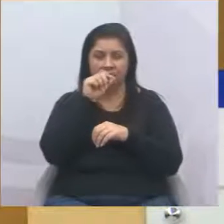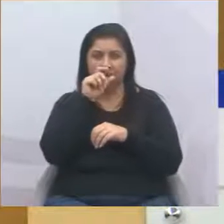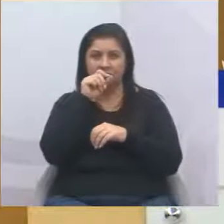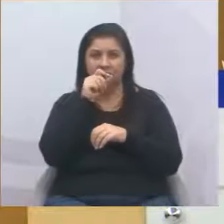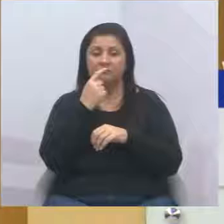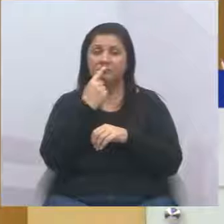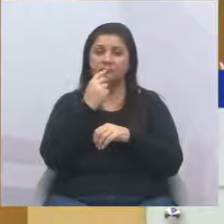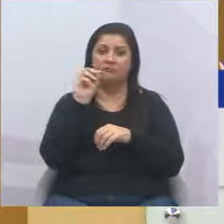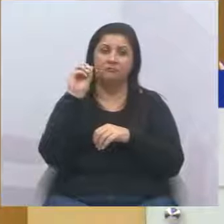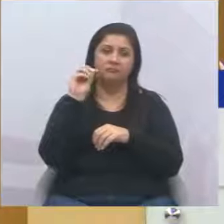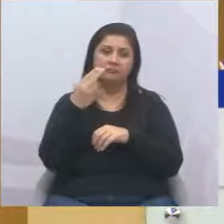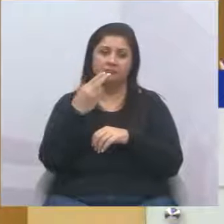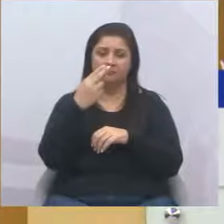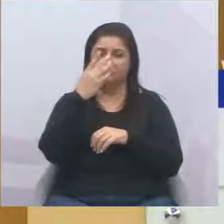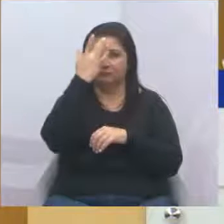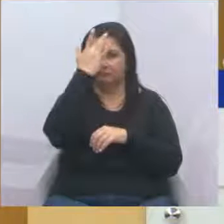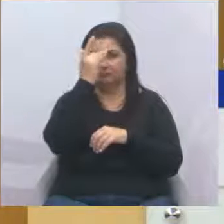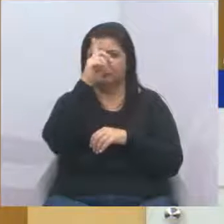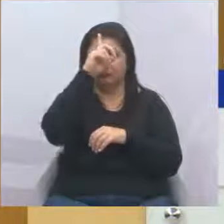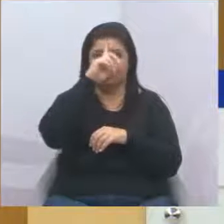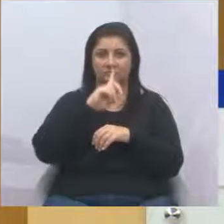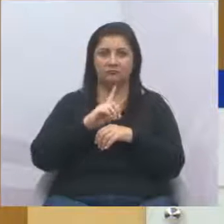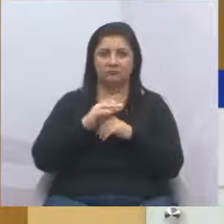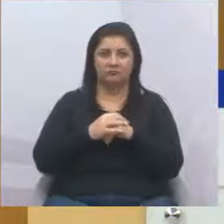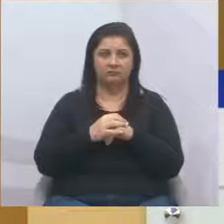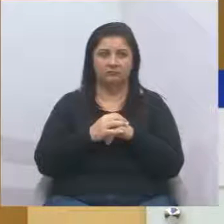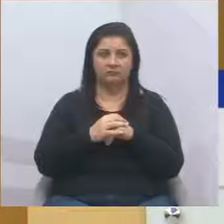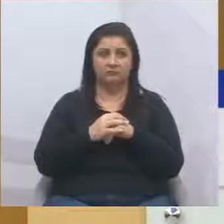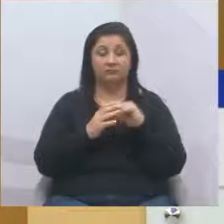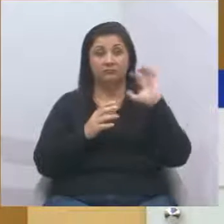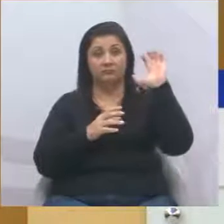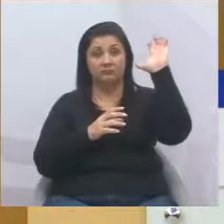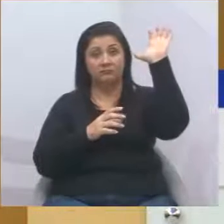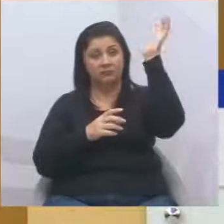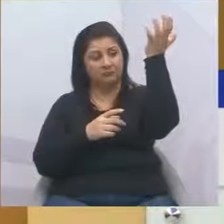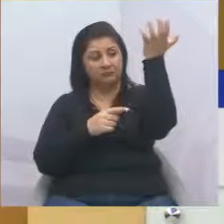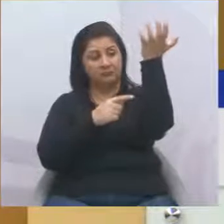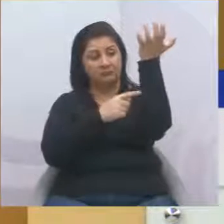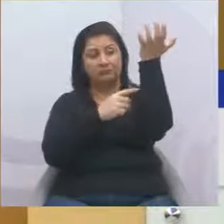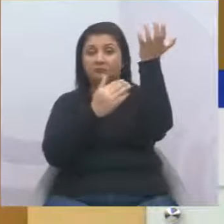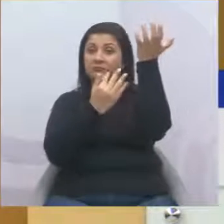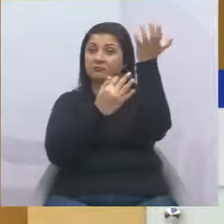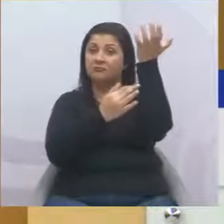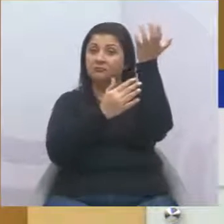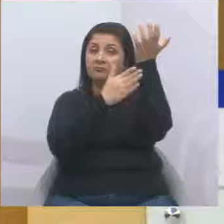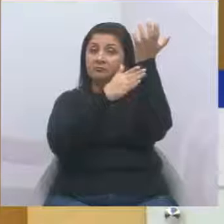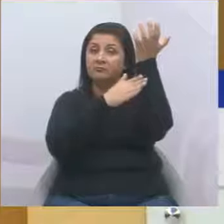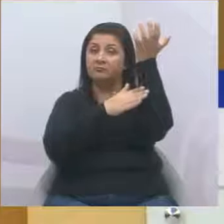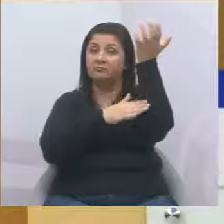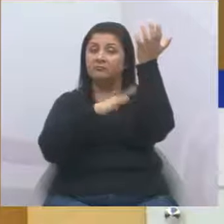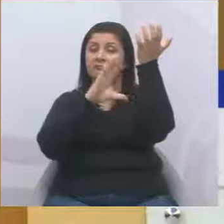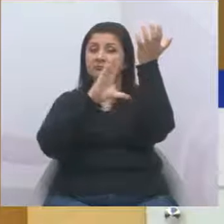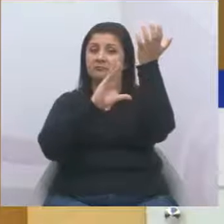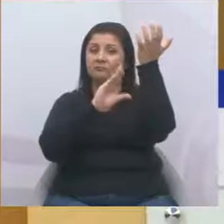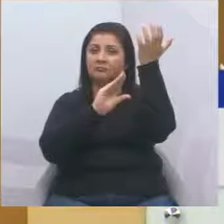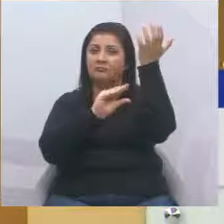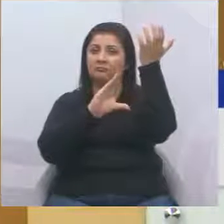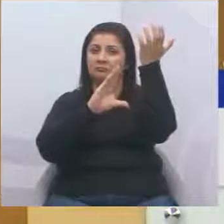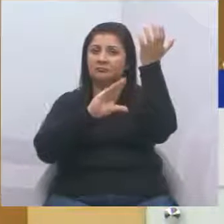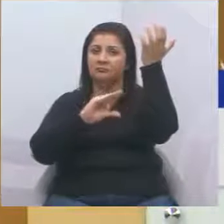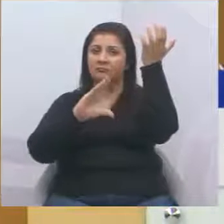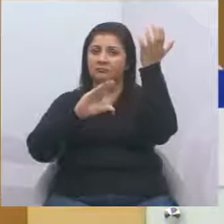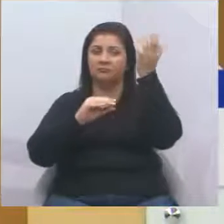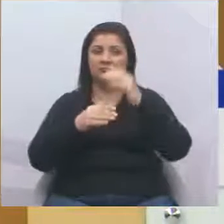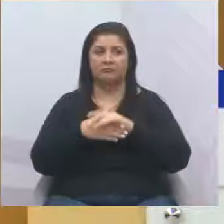dourado. A sua madeira é macia e por isso a árvore é por vezes usada